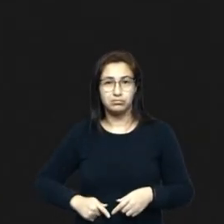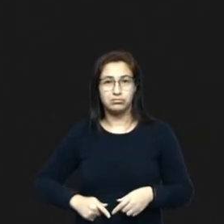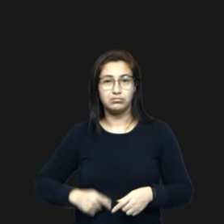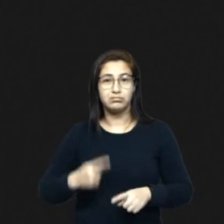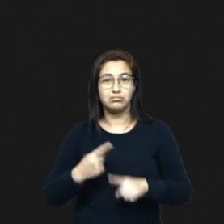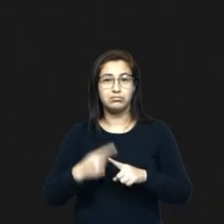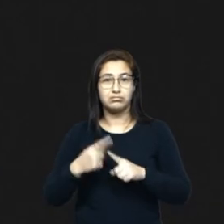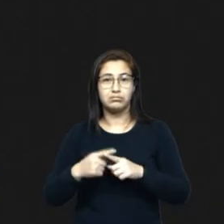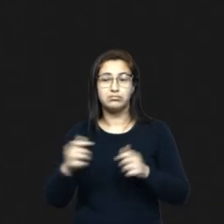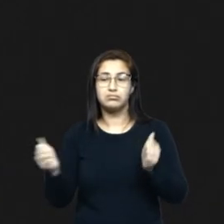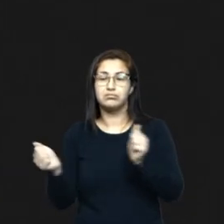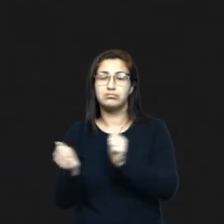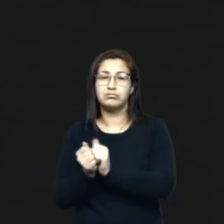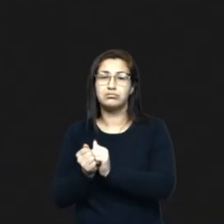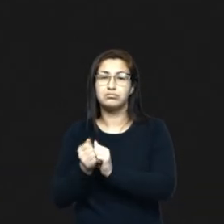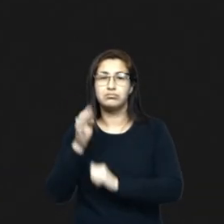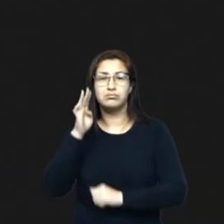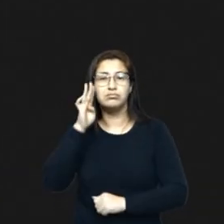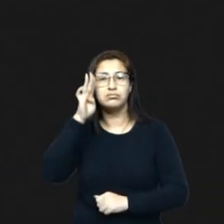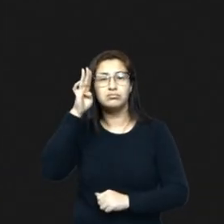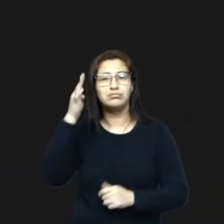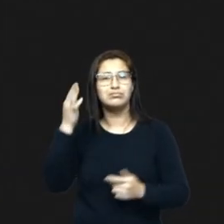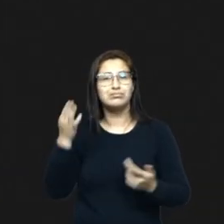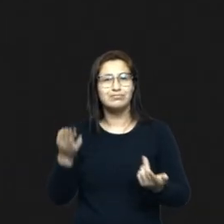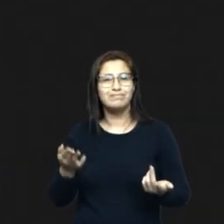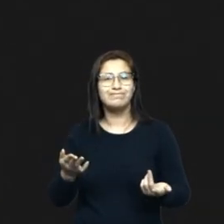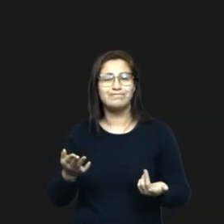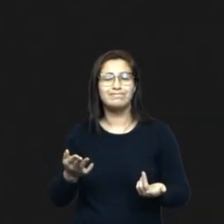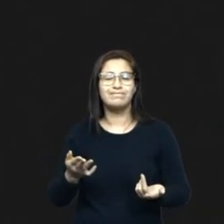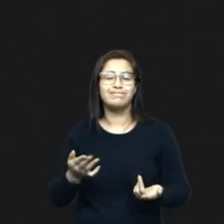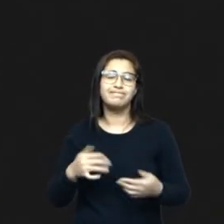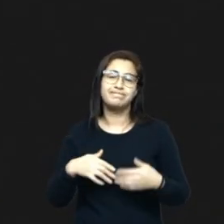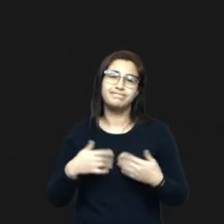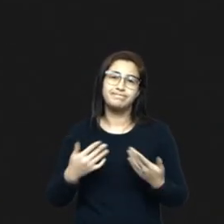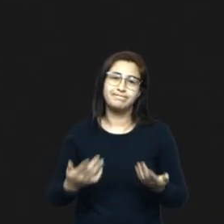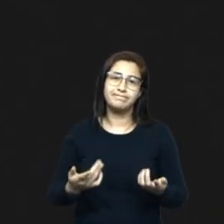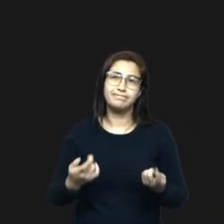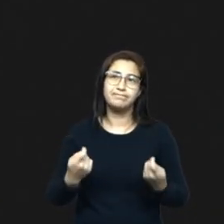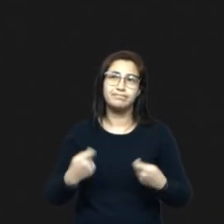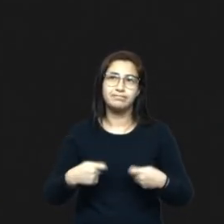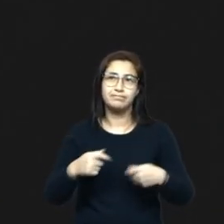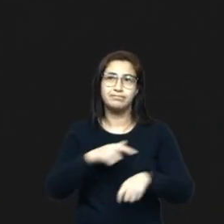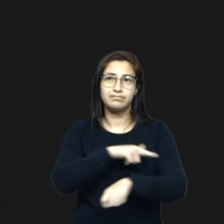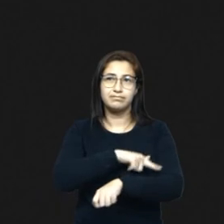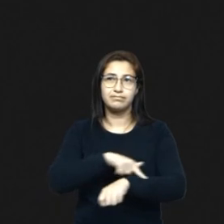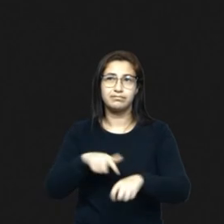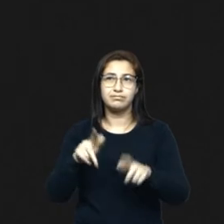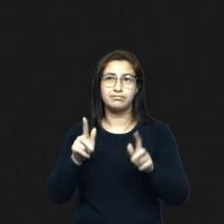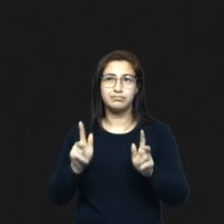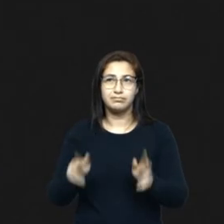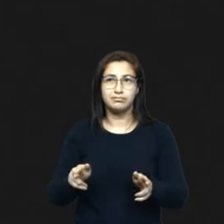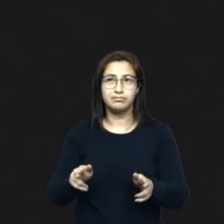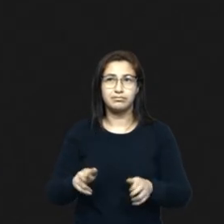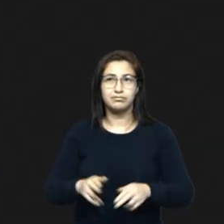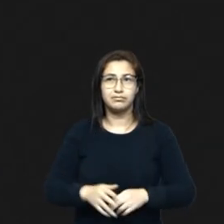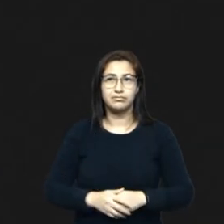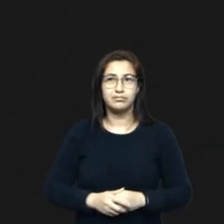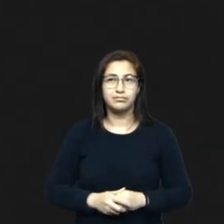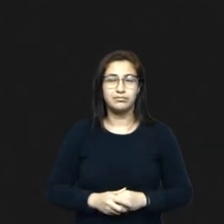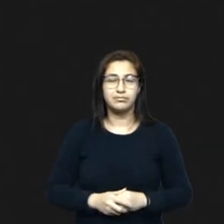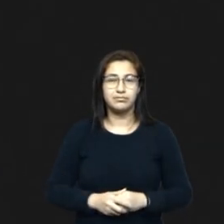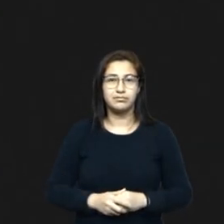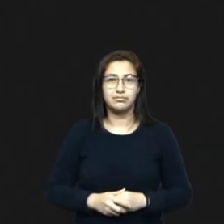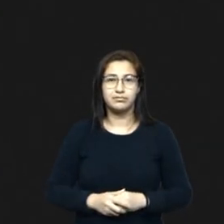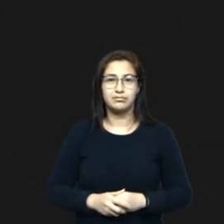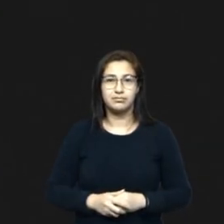eu sou o governador do Bolsonaro. Então, comportem-se como tal. Comportem-se como tal.